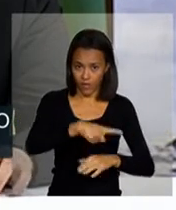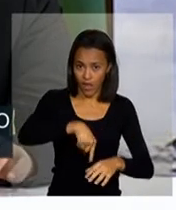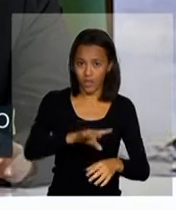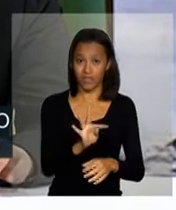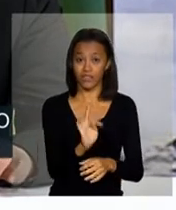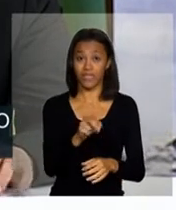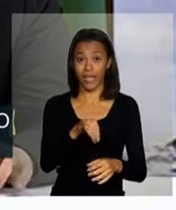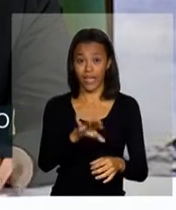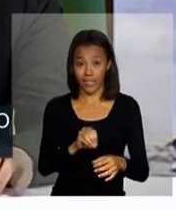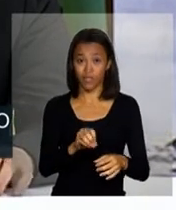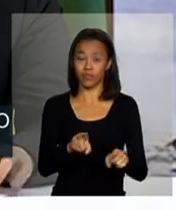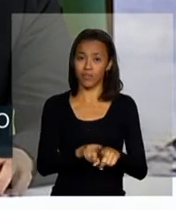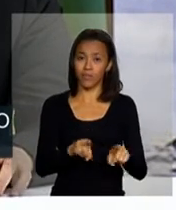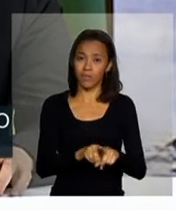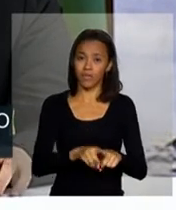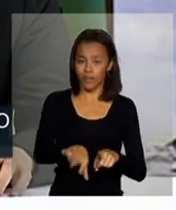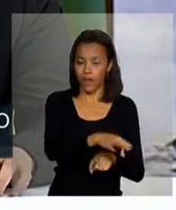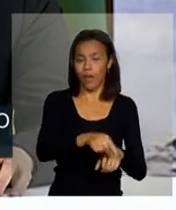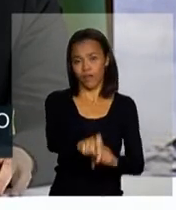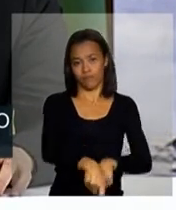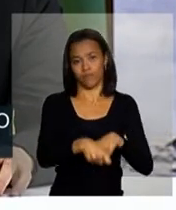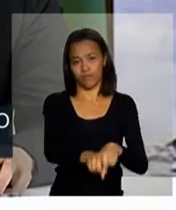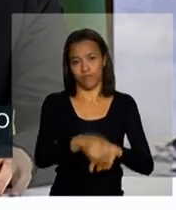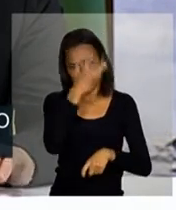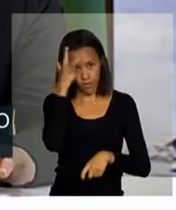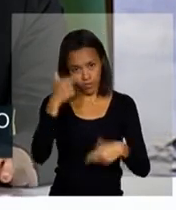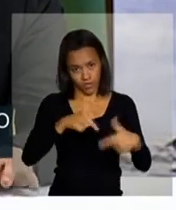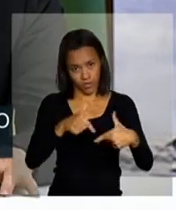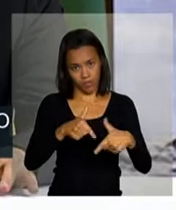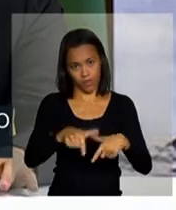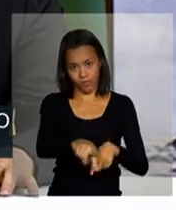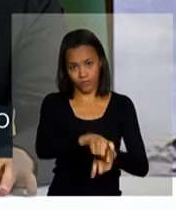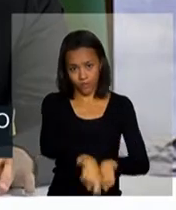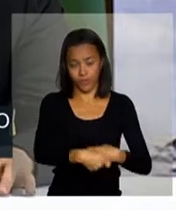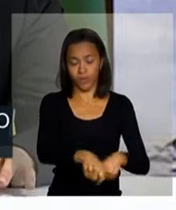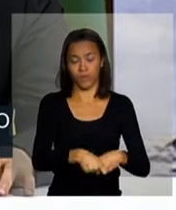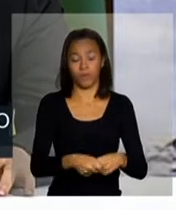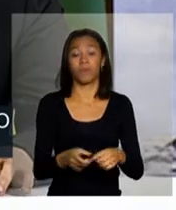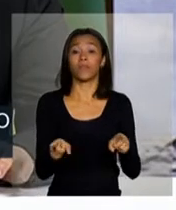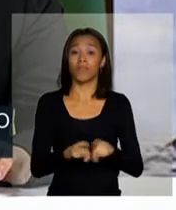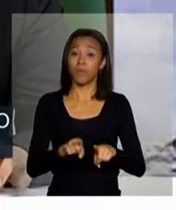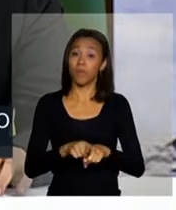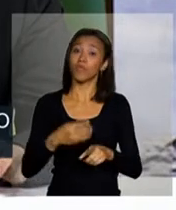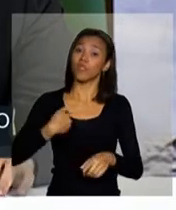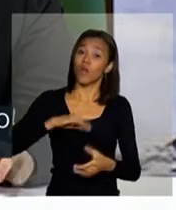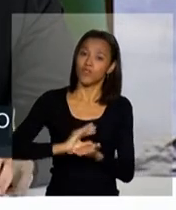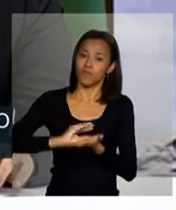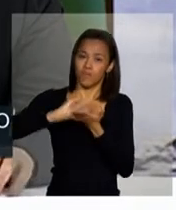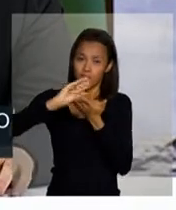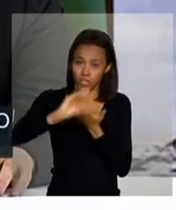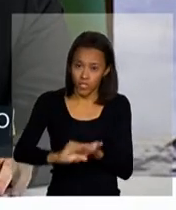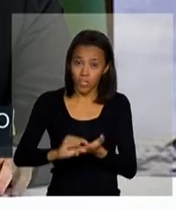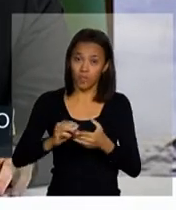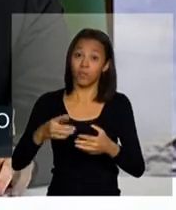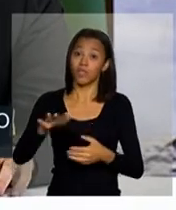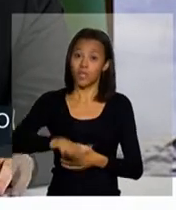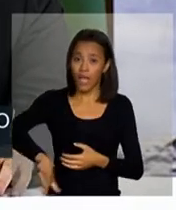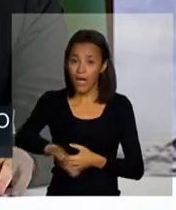extensão rural aos produtores. Também estamos investindo em ciência e